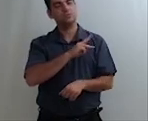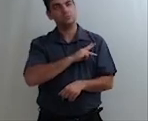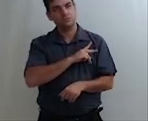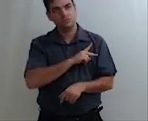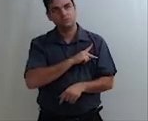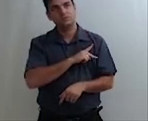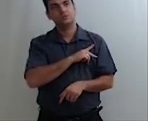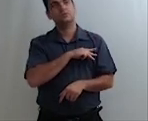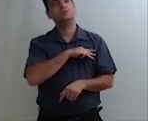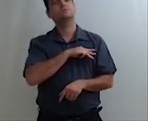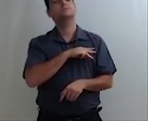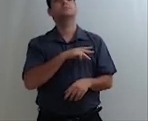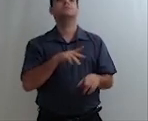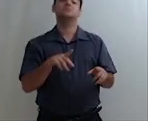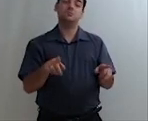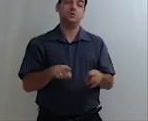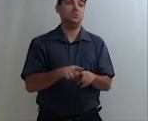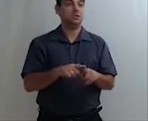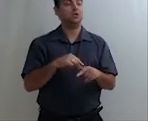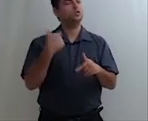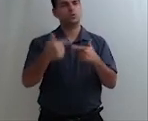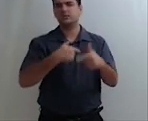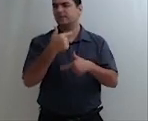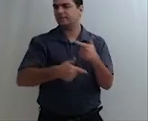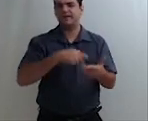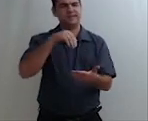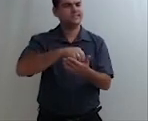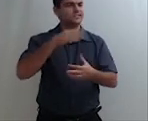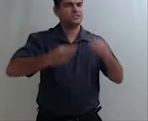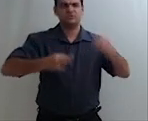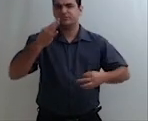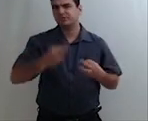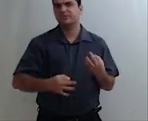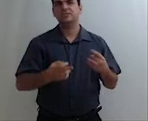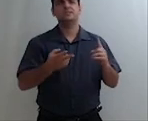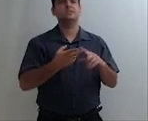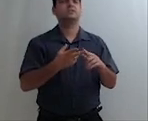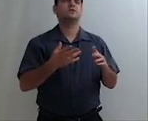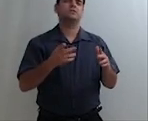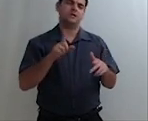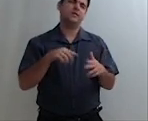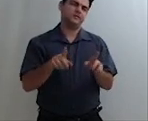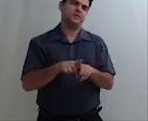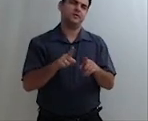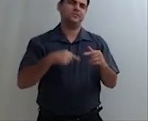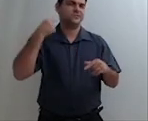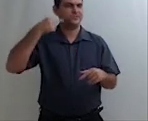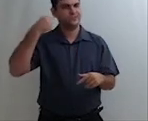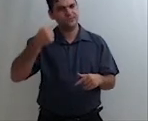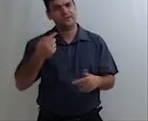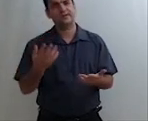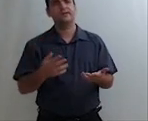Saúdo os serventuários da Justiça aos Advogados e todos aqueles que